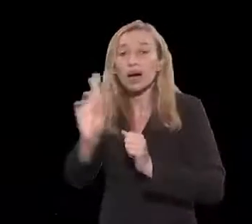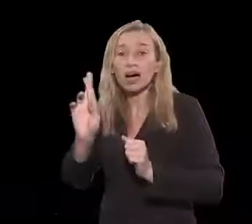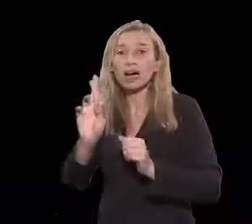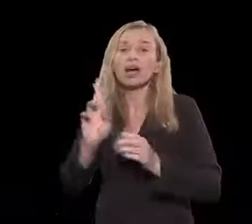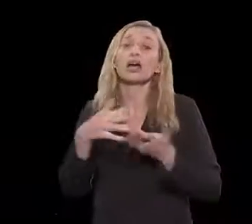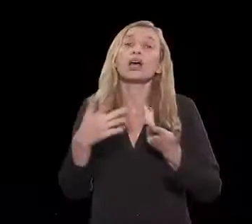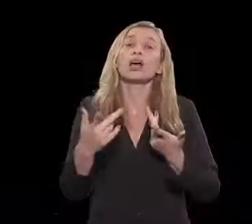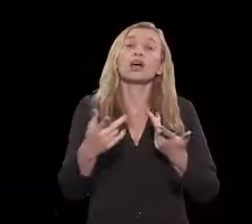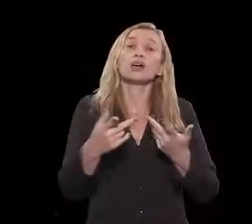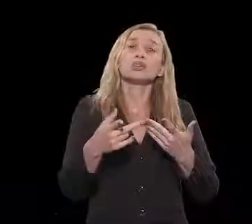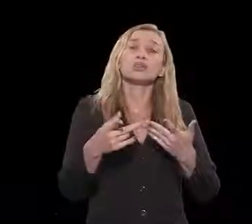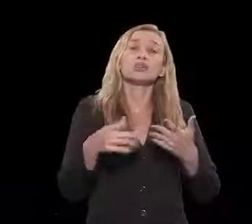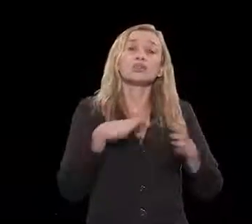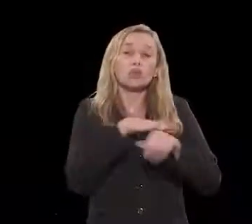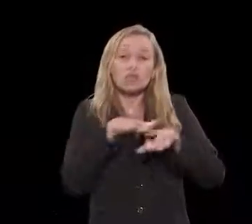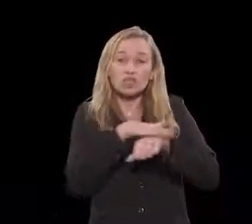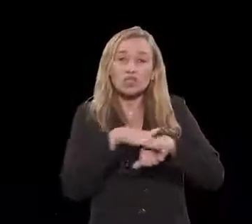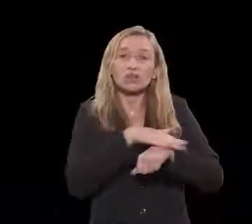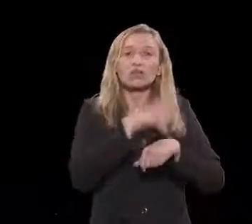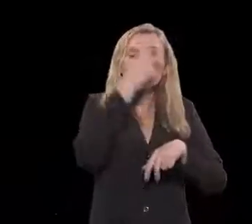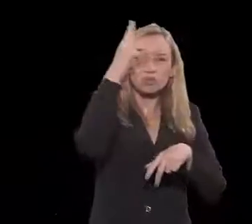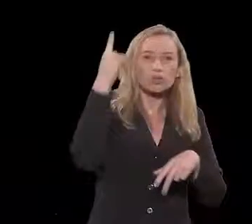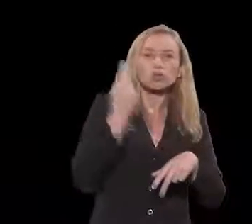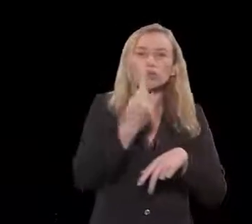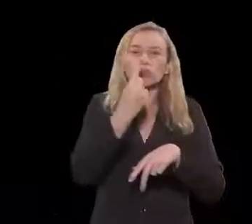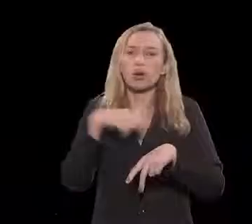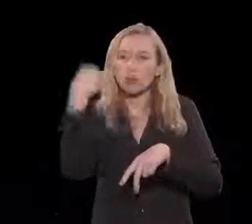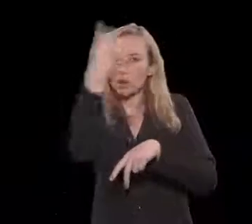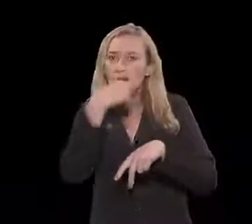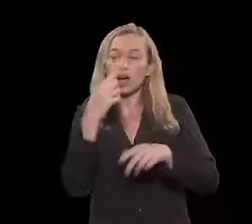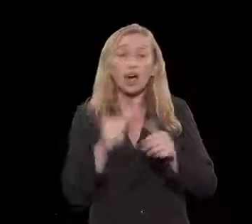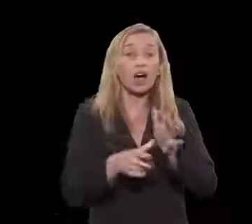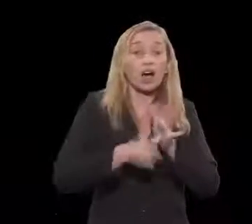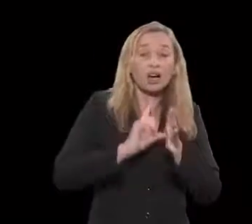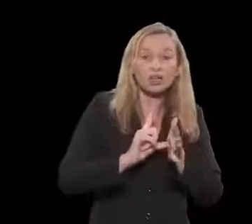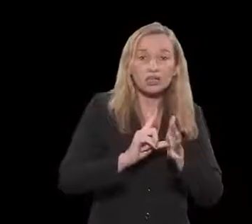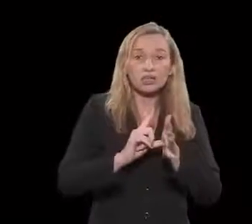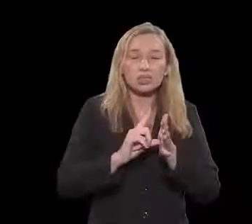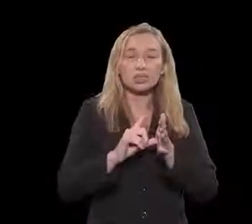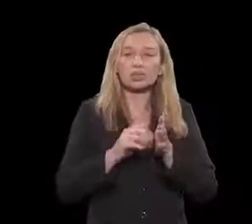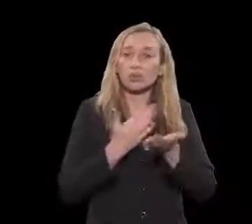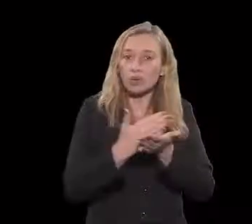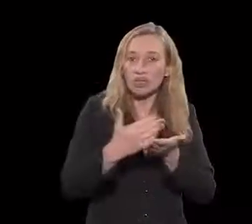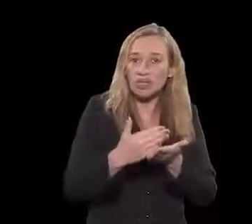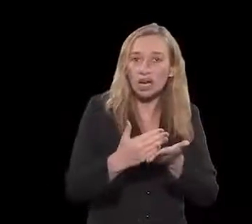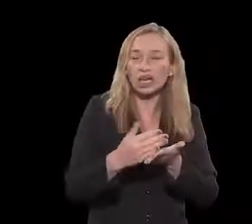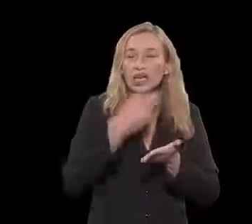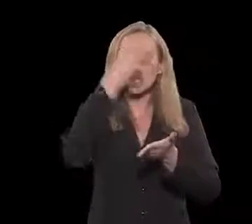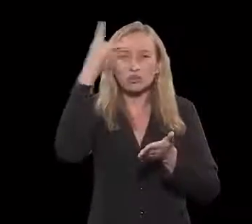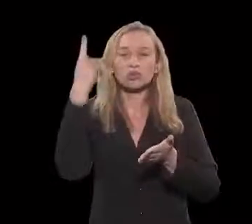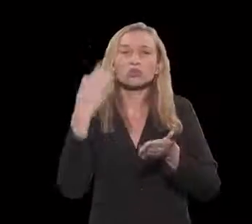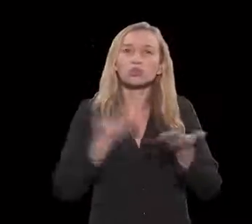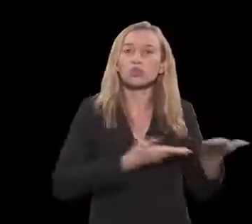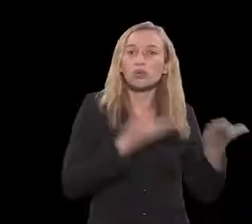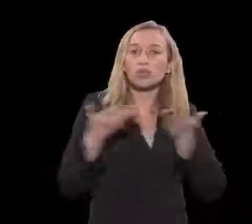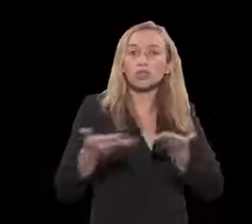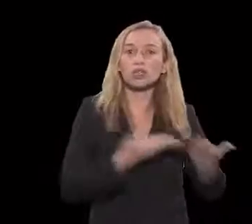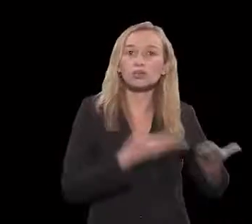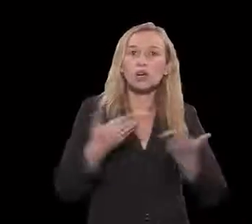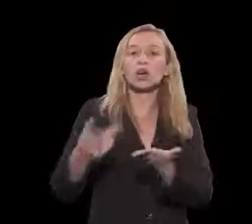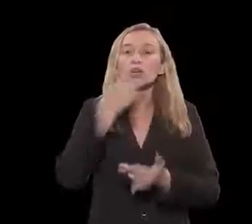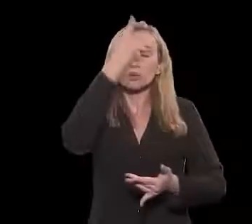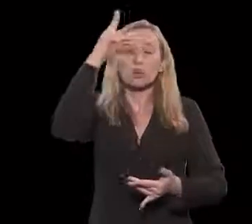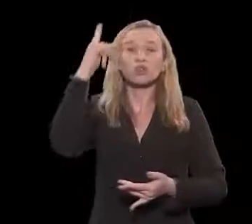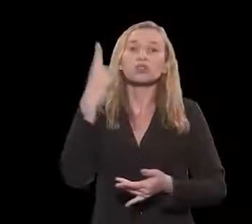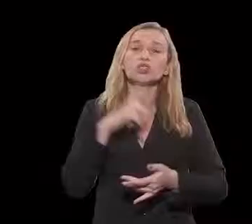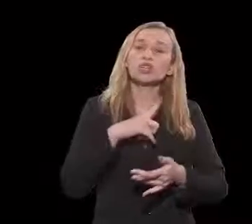faz uma conversa com essa pessoa 1 hora antes de uma roda de samba. E as pessoas que a gente está convidando são pessoas